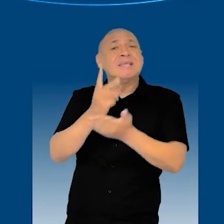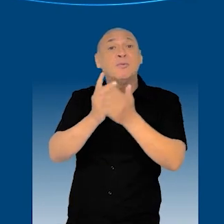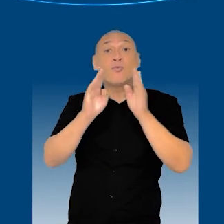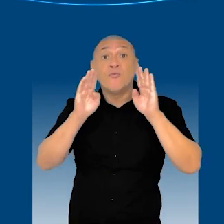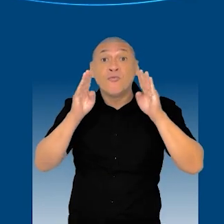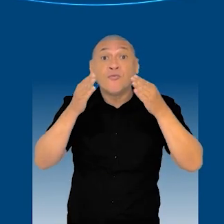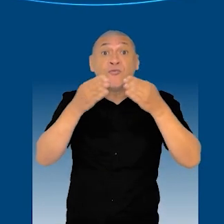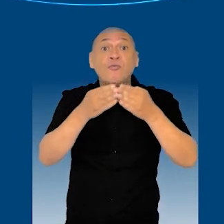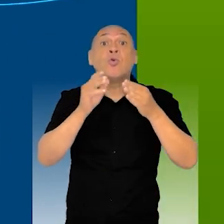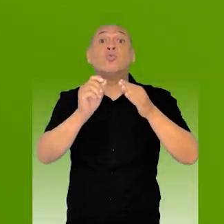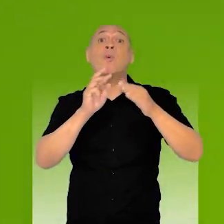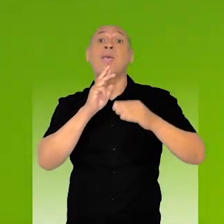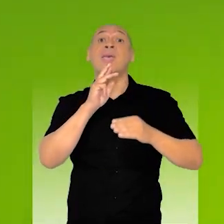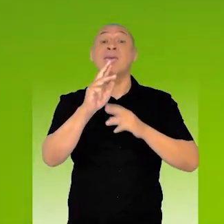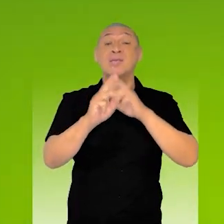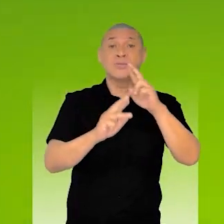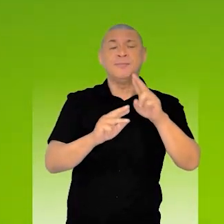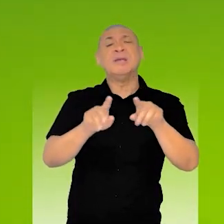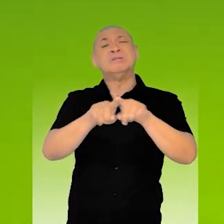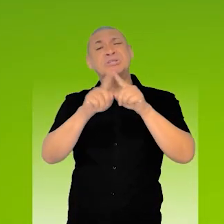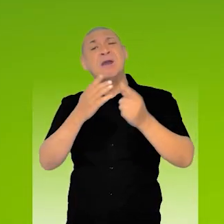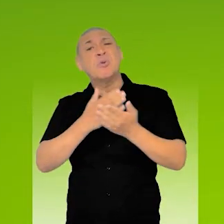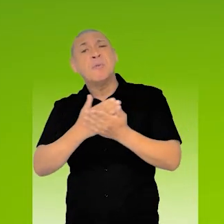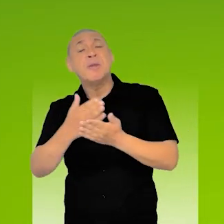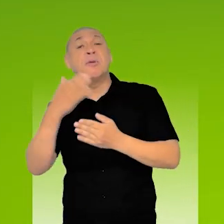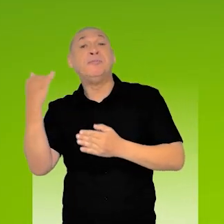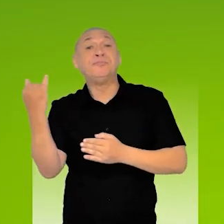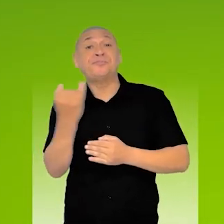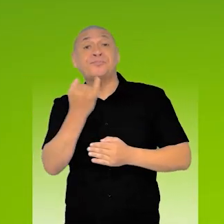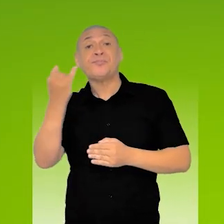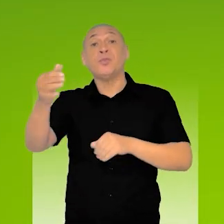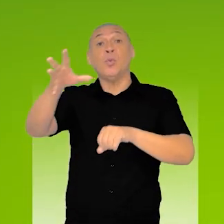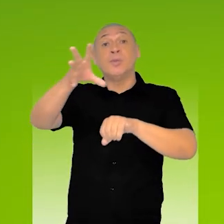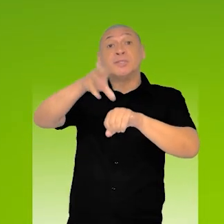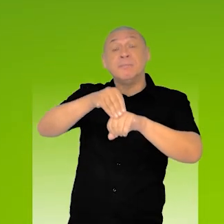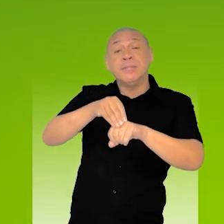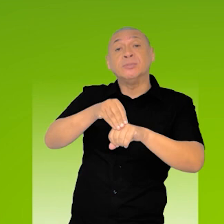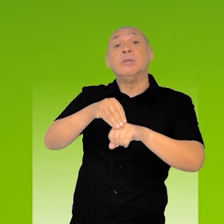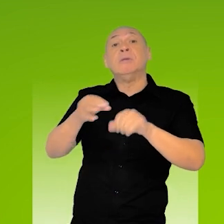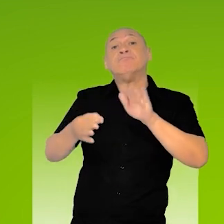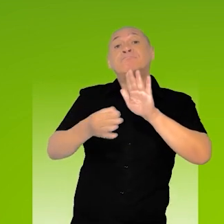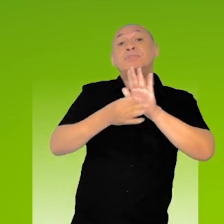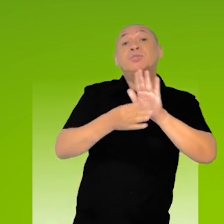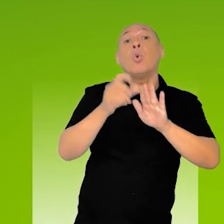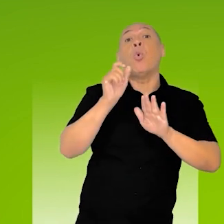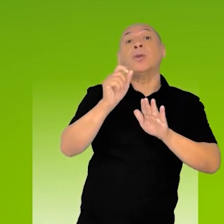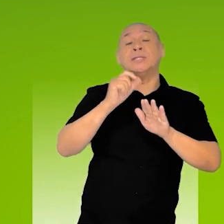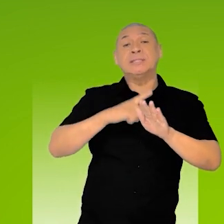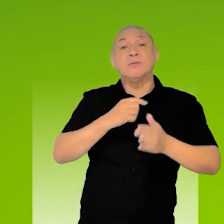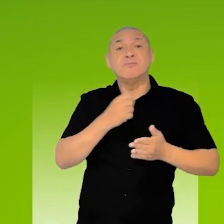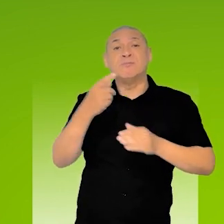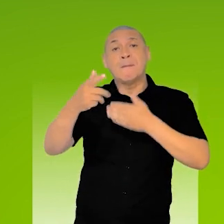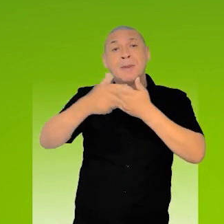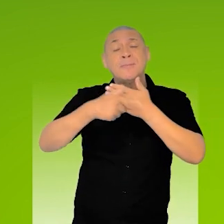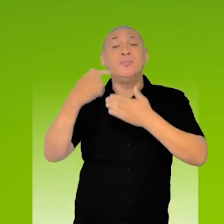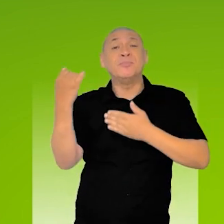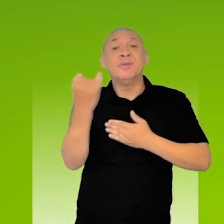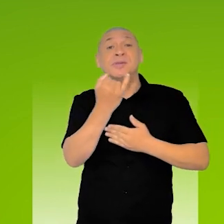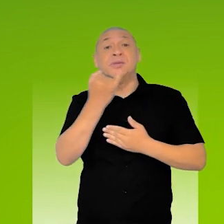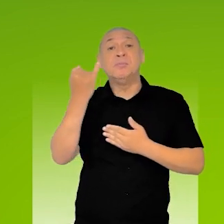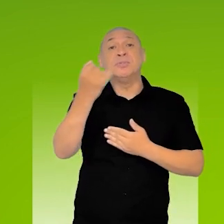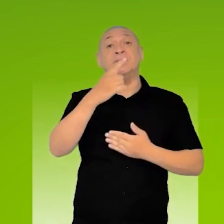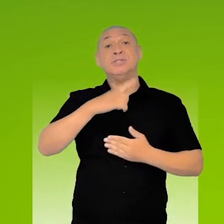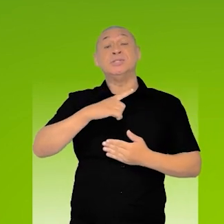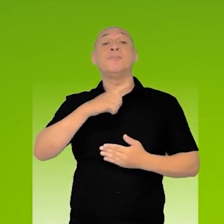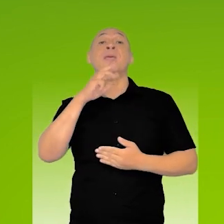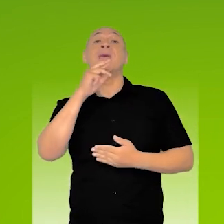com foco na geração dos resultados. Inicialmente, priorizamos os conhecimentos críticos, aqueles que desempenham um papel significativo